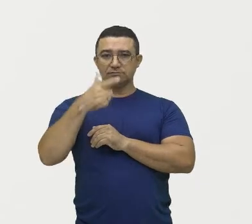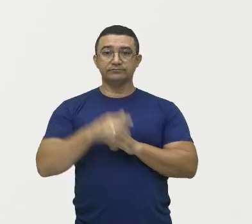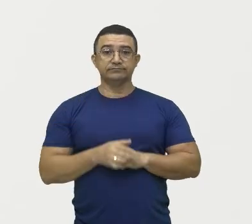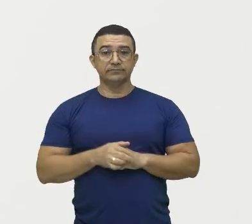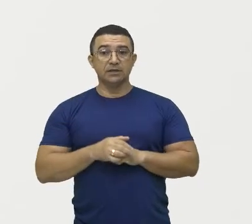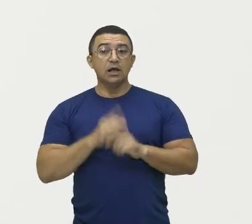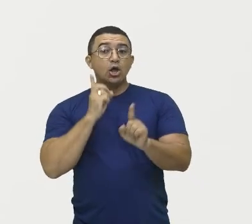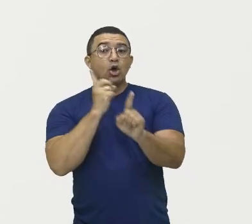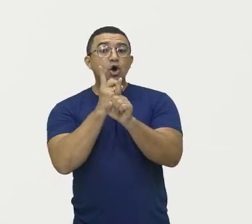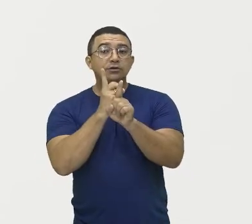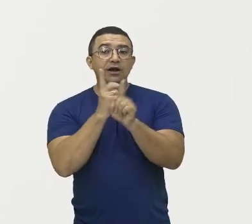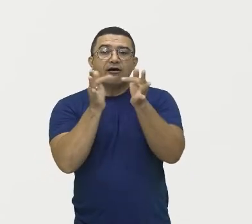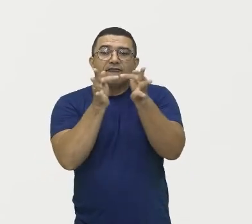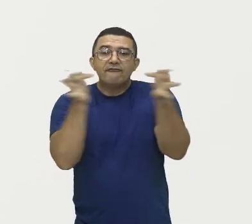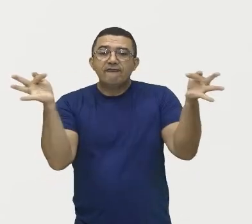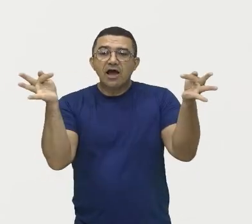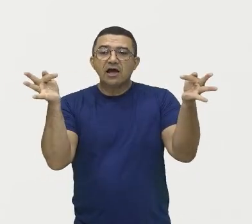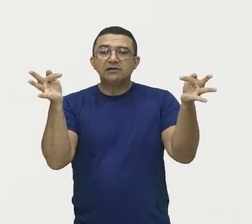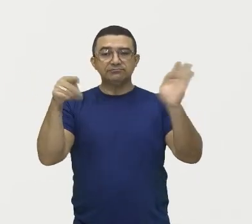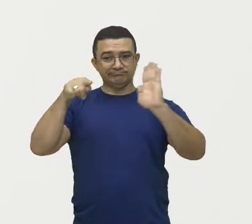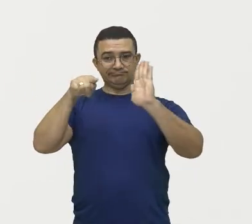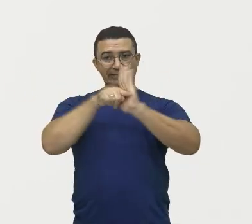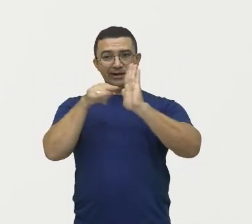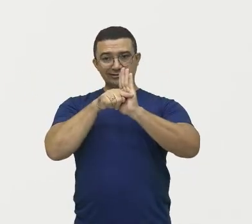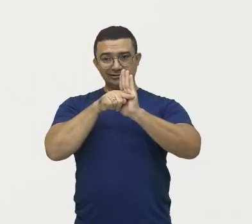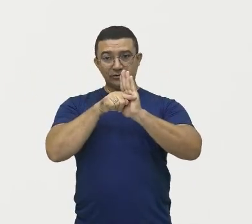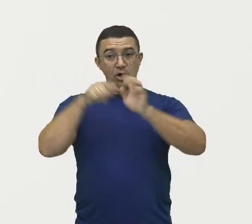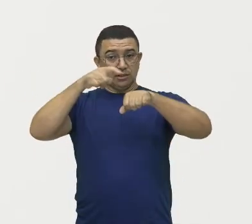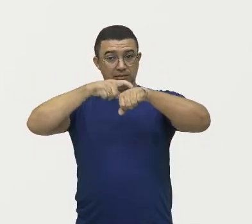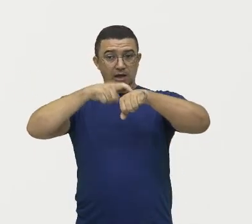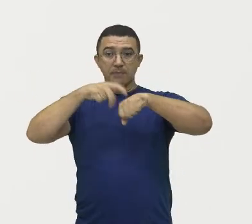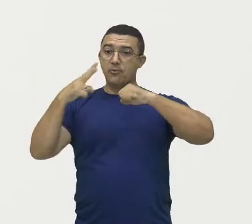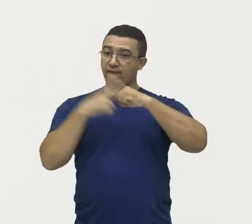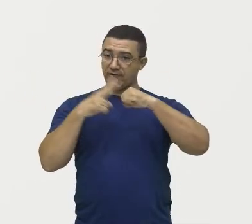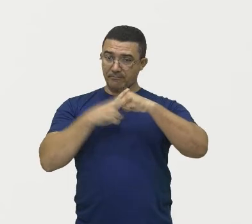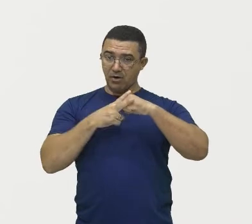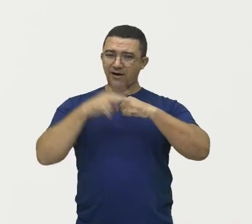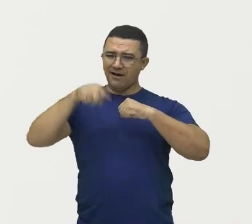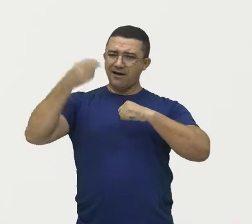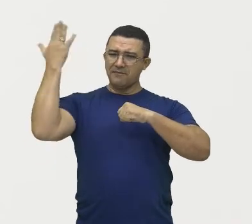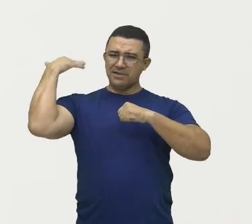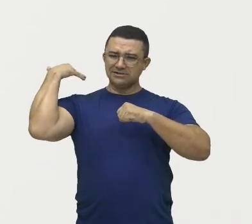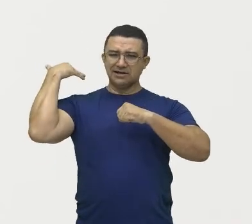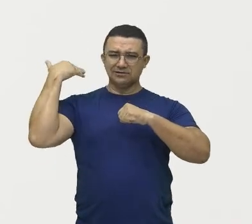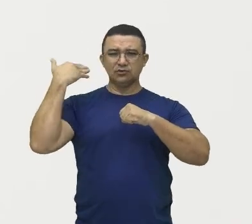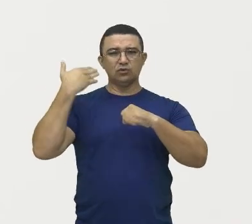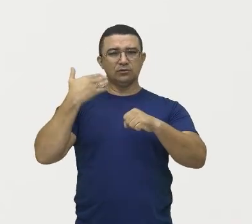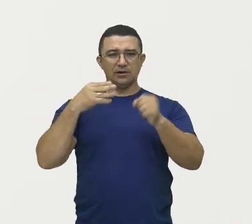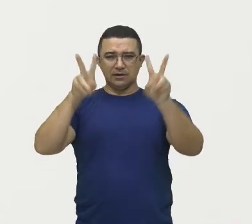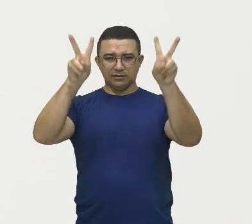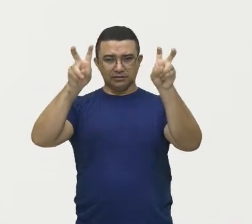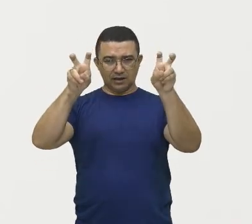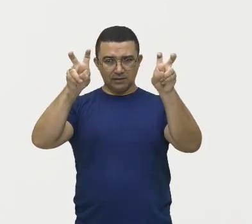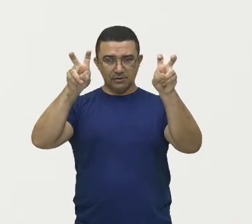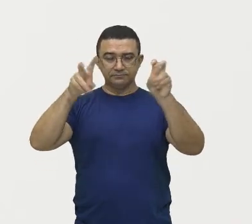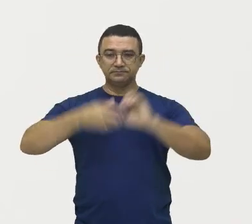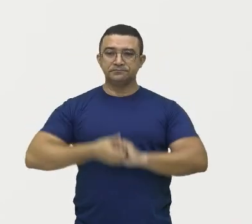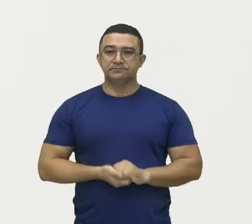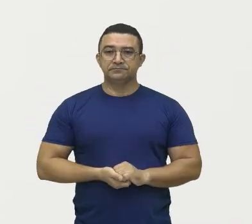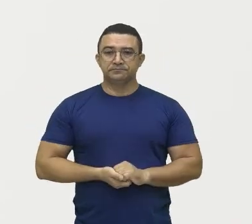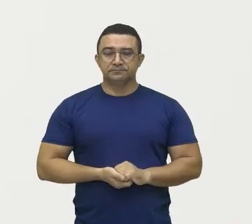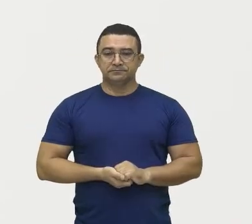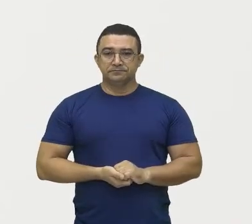né, a frase negativa, tá? Desse tempo verbal, que foi o tema da nossa aula anterior. Agora, para encontrar aqui o